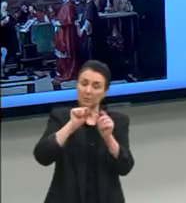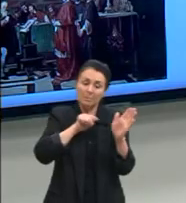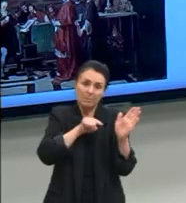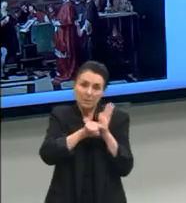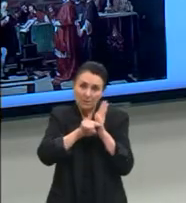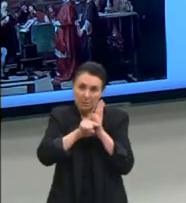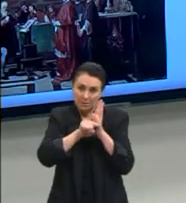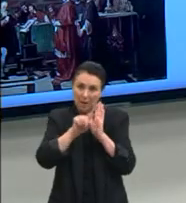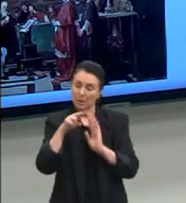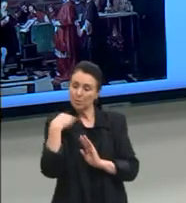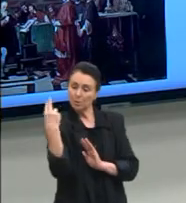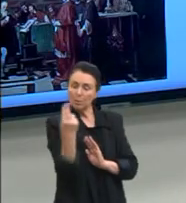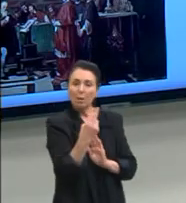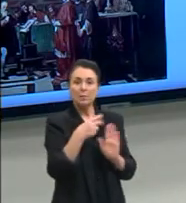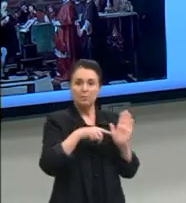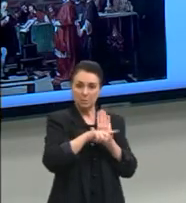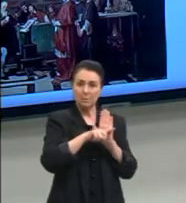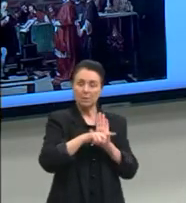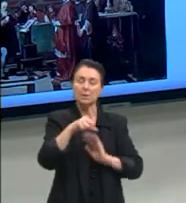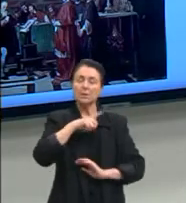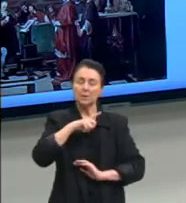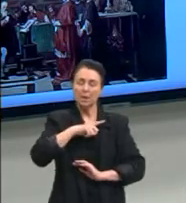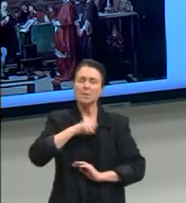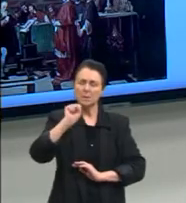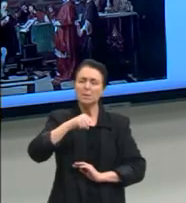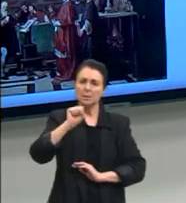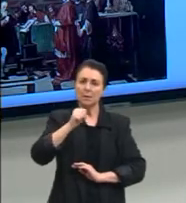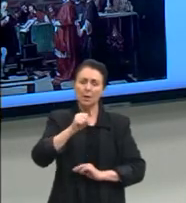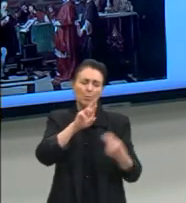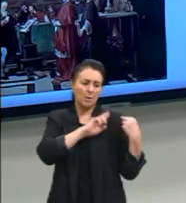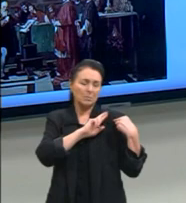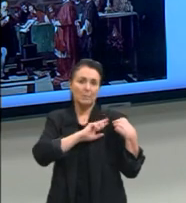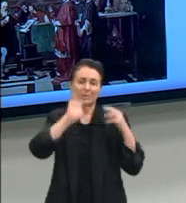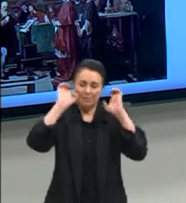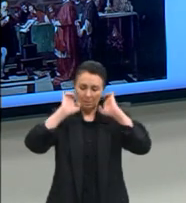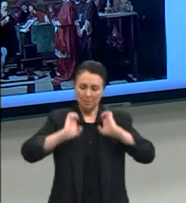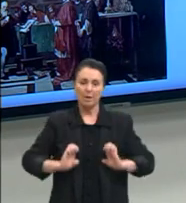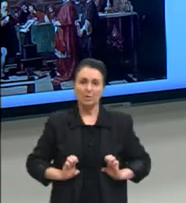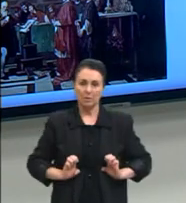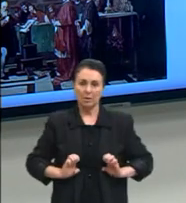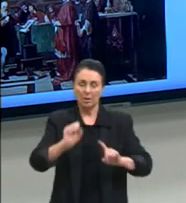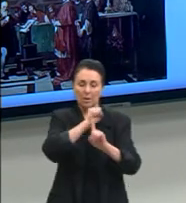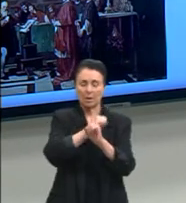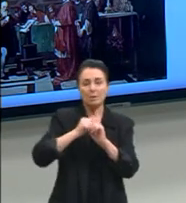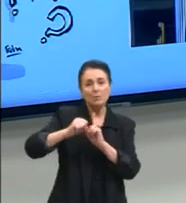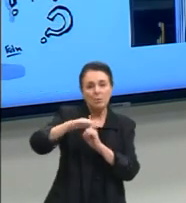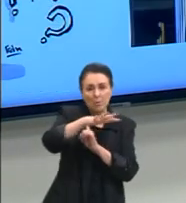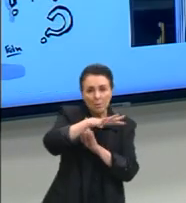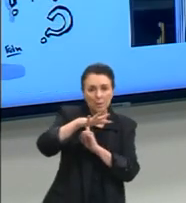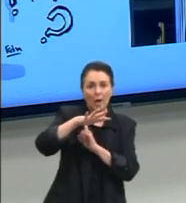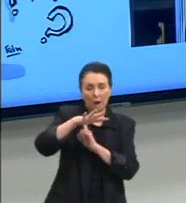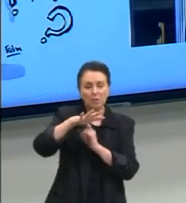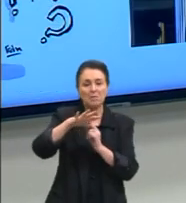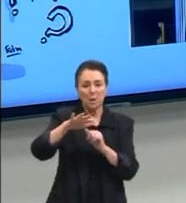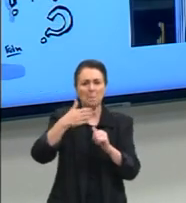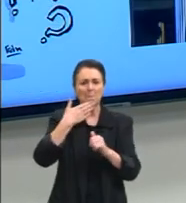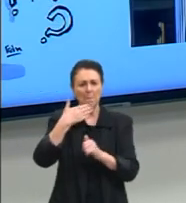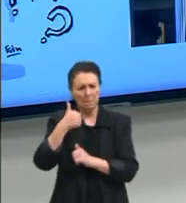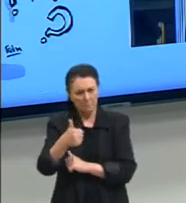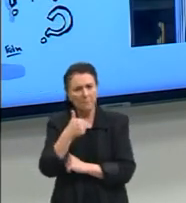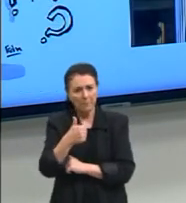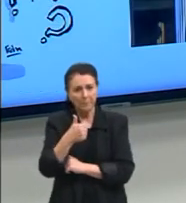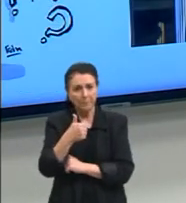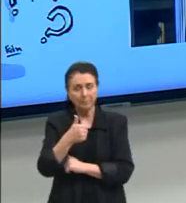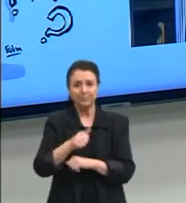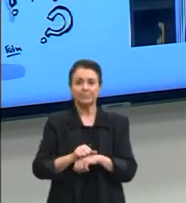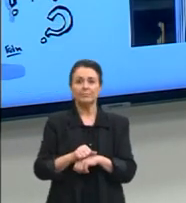pesquisa as nossas pesquisas Elas têm esse compromisso ético que torne as sociedades uma forma melhor né